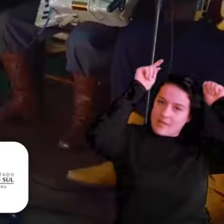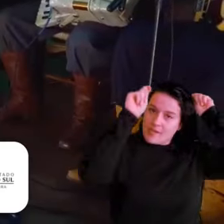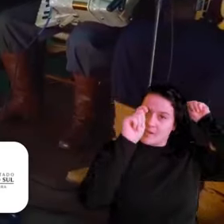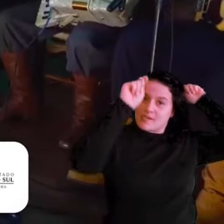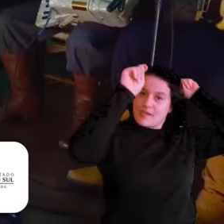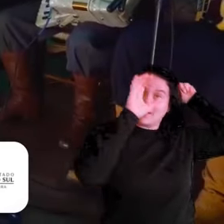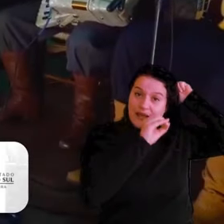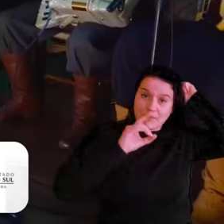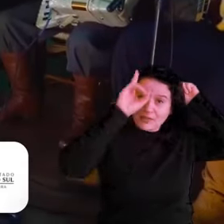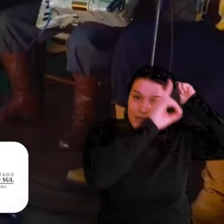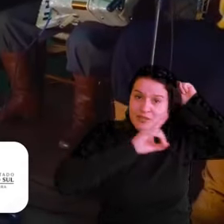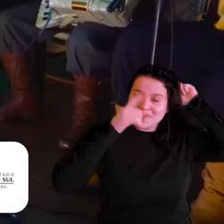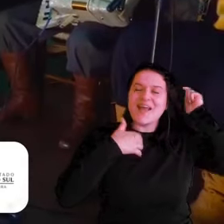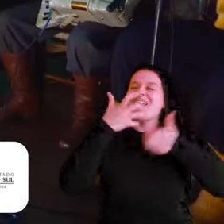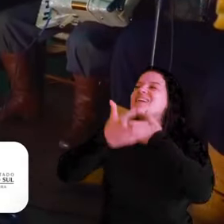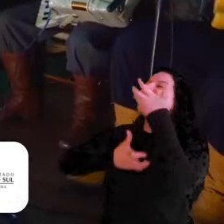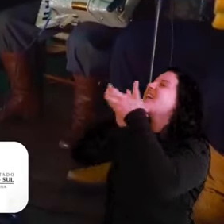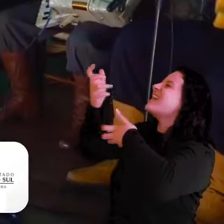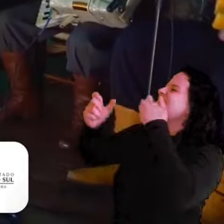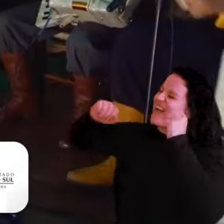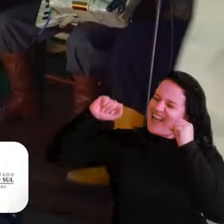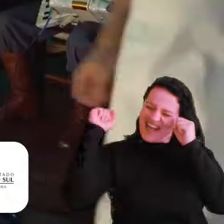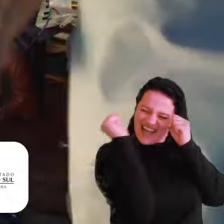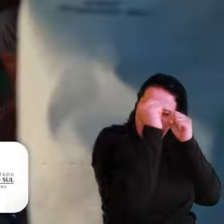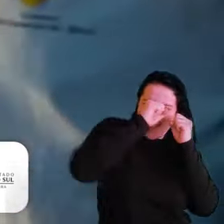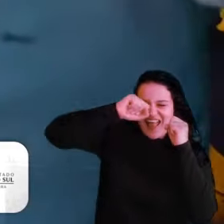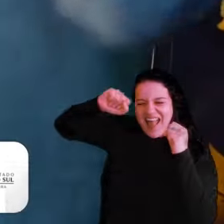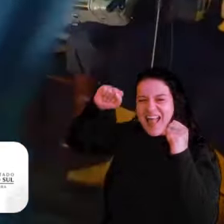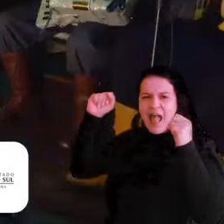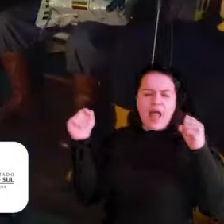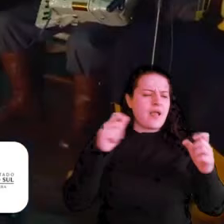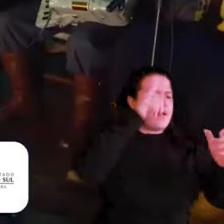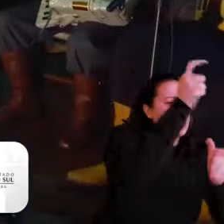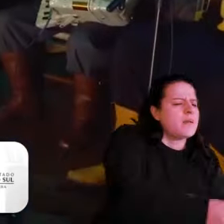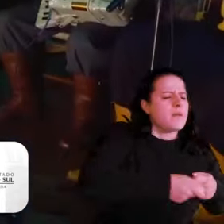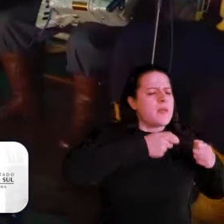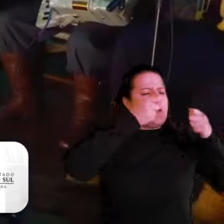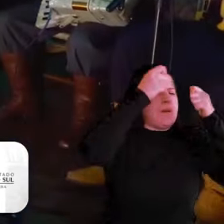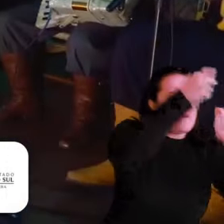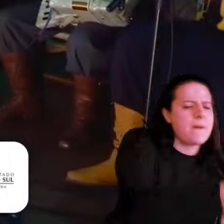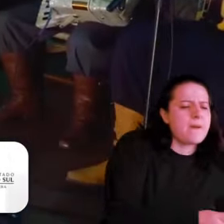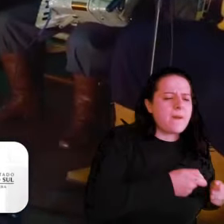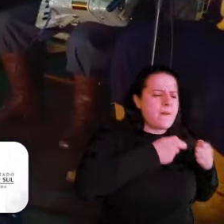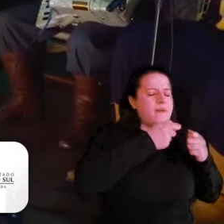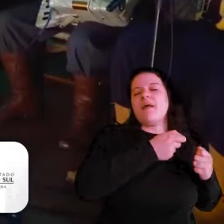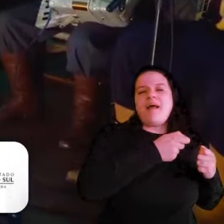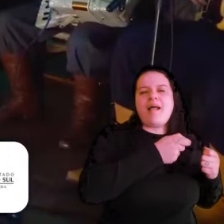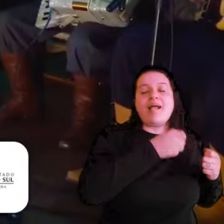nos finais de semana sou cantador e gaiteiro. A mão que segura a